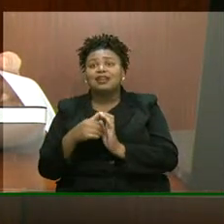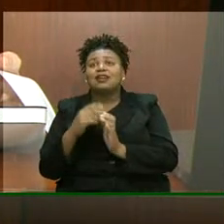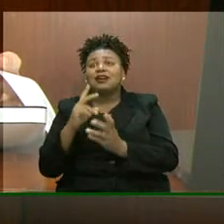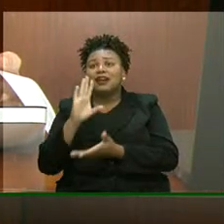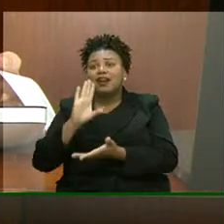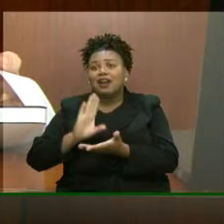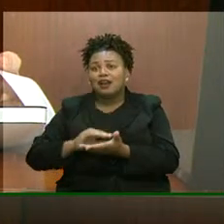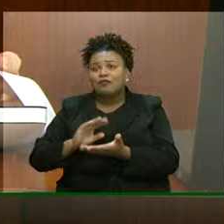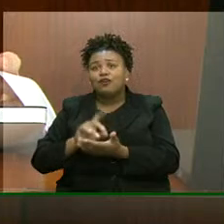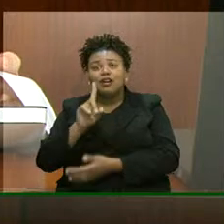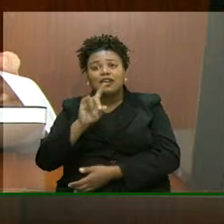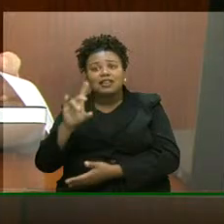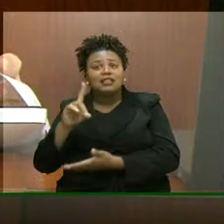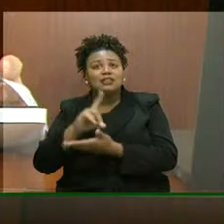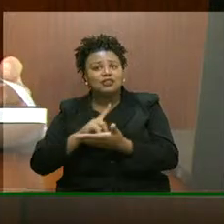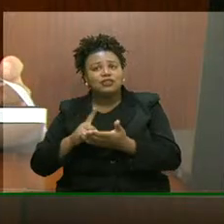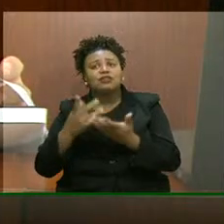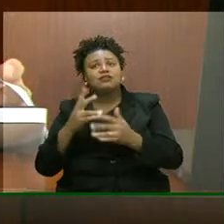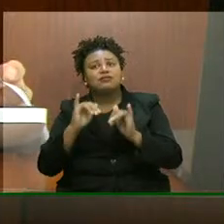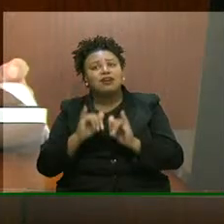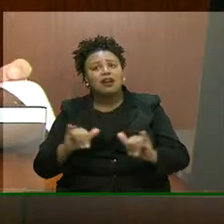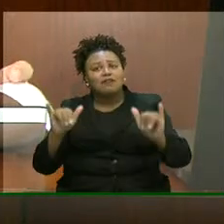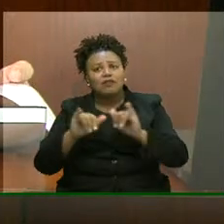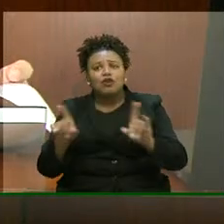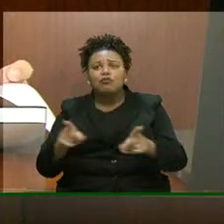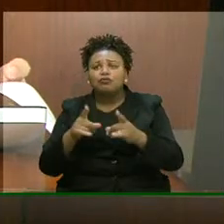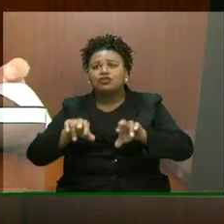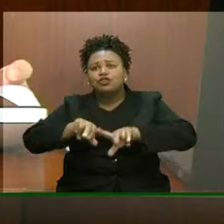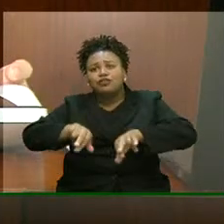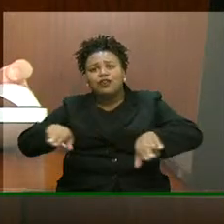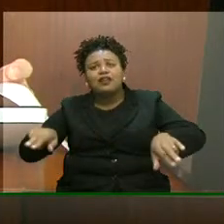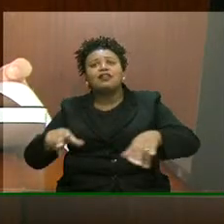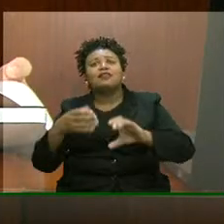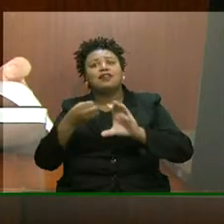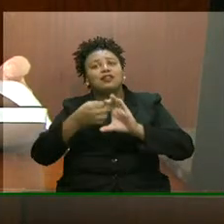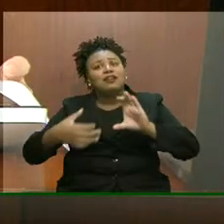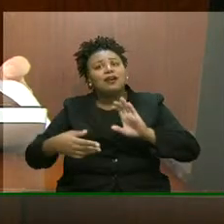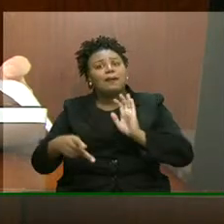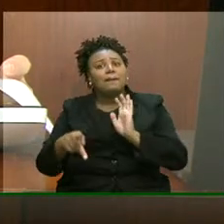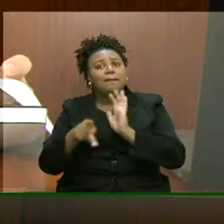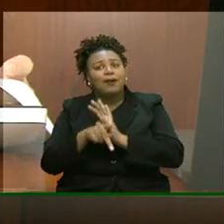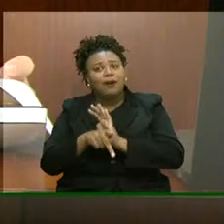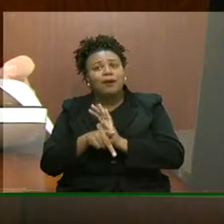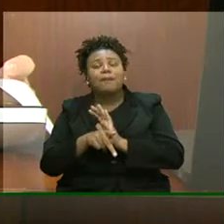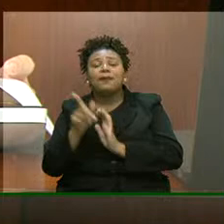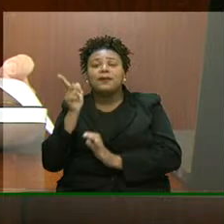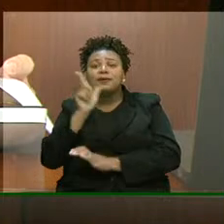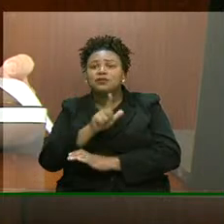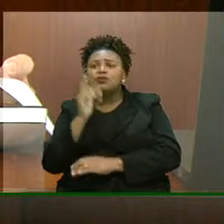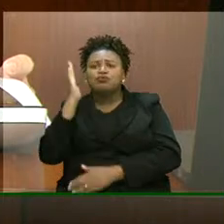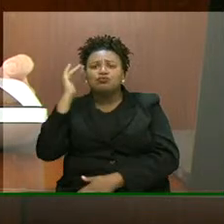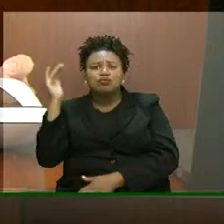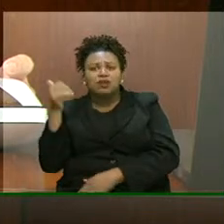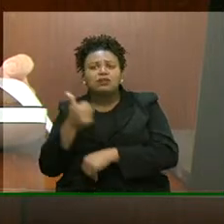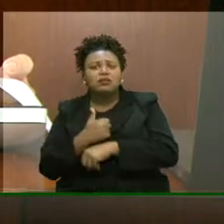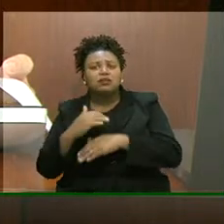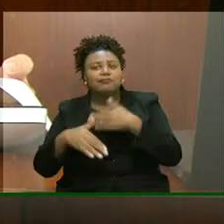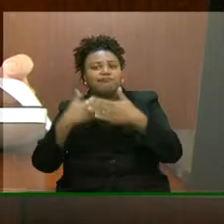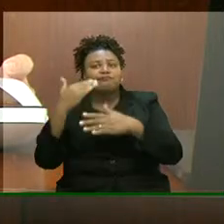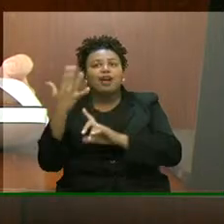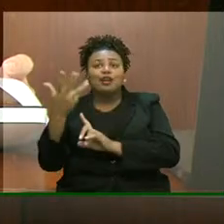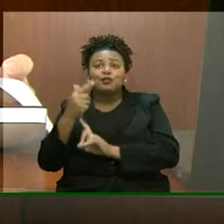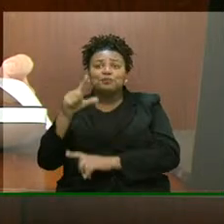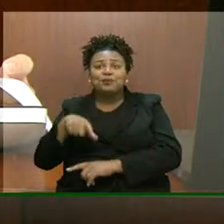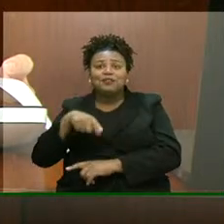por meio dos quais buscou difundir obras bem-humoradas, algumas com temas jocosos. Criando uma característica própria, alcançou grande sucesso na carreira, tornando-se um dos